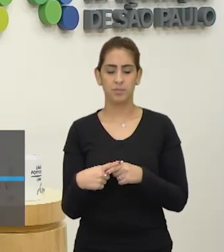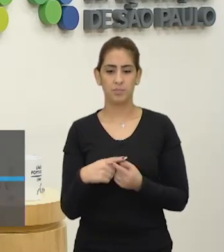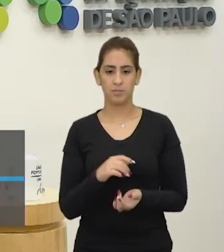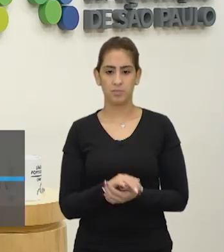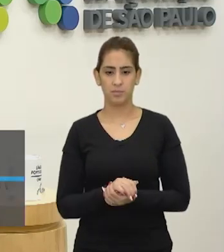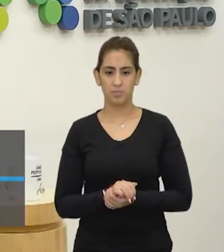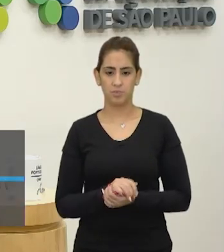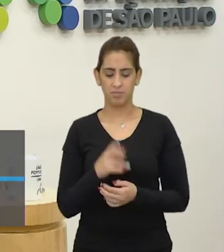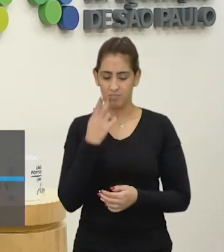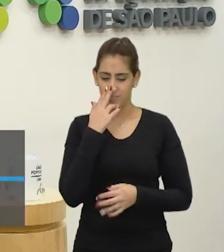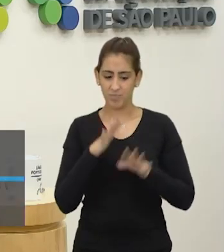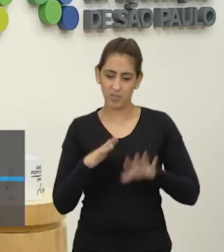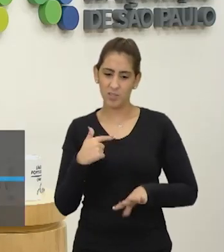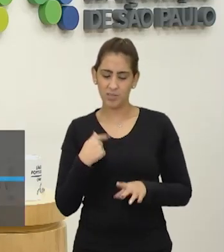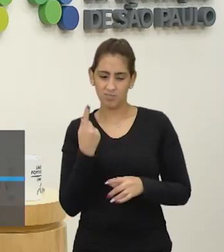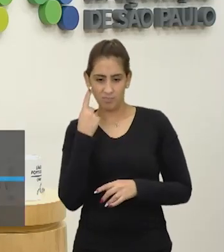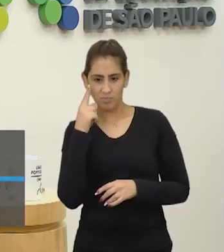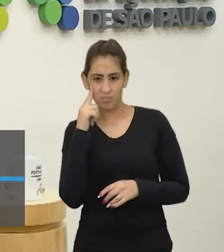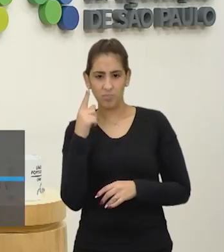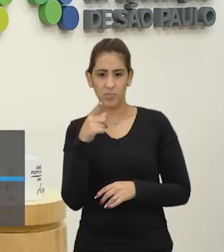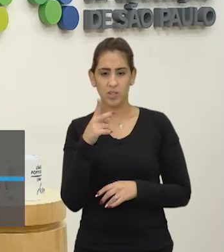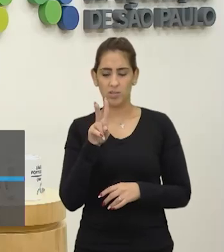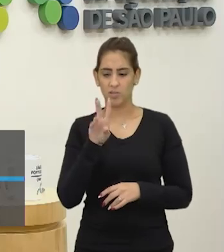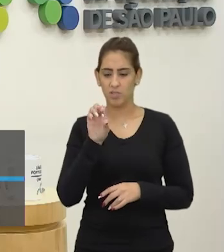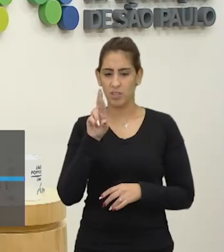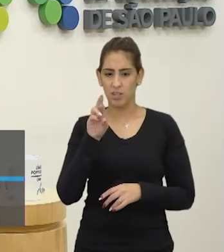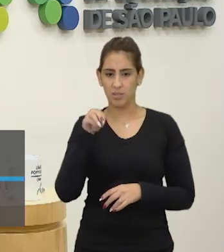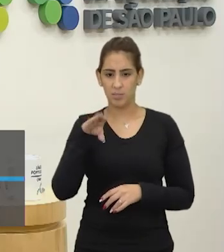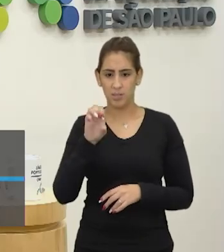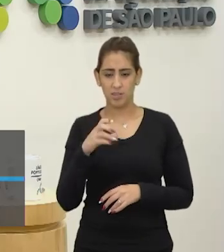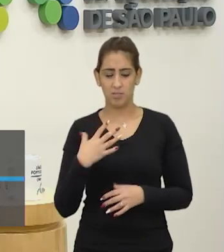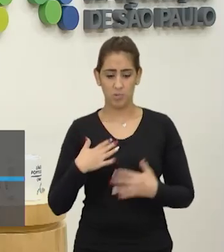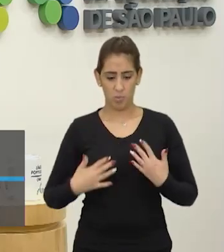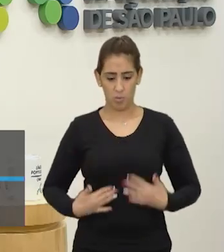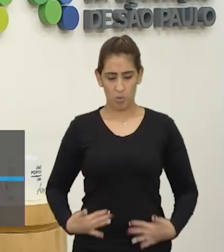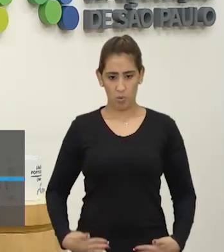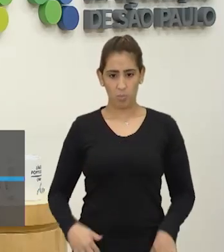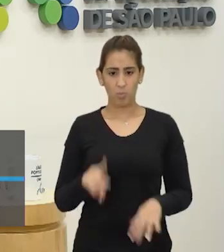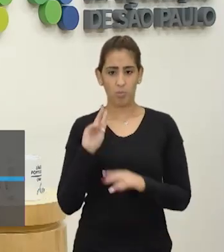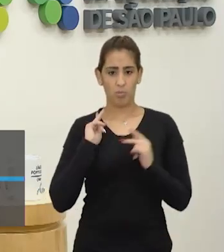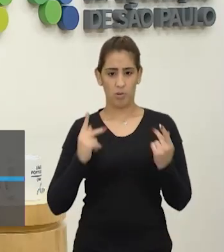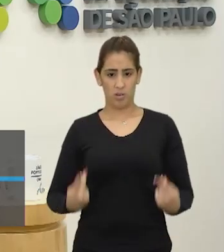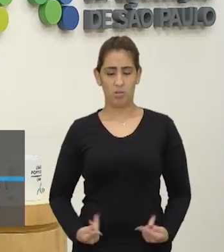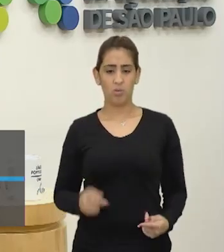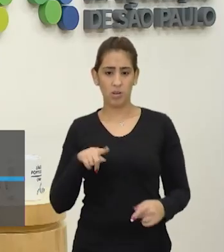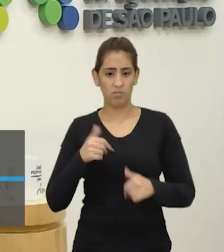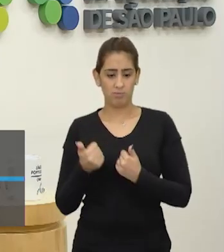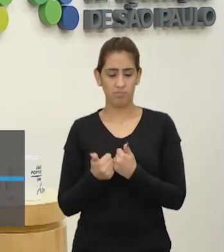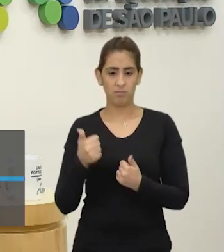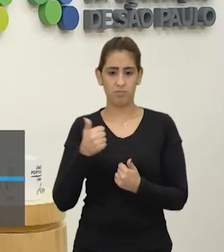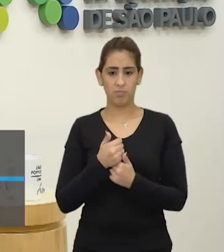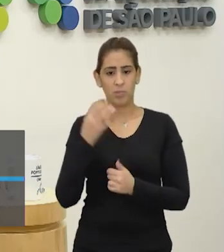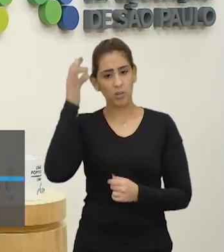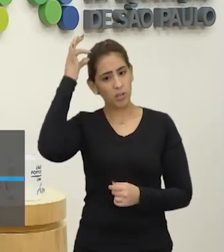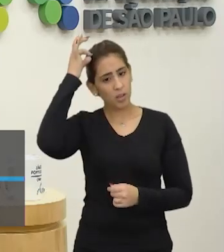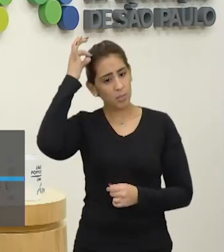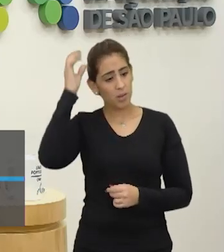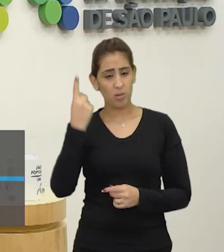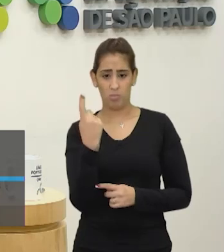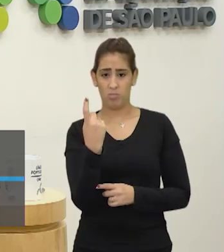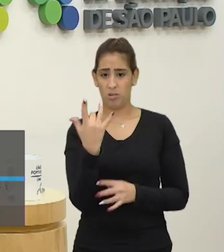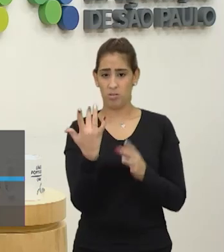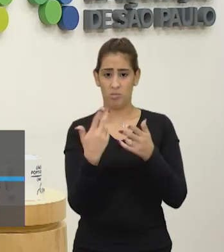meu, os vermes, o corpo humano é decomposto, né, quando enterrado, e os cabelos são das poucas coisas